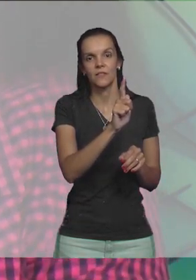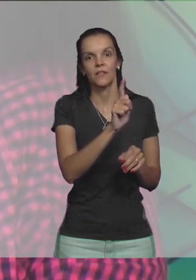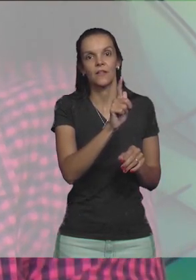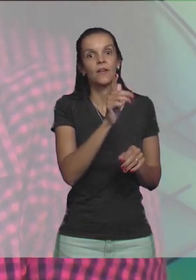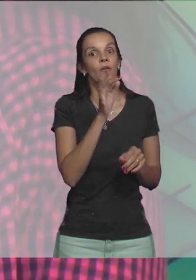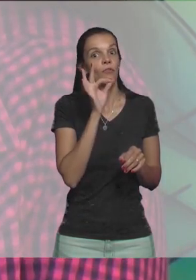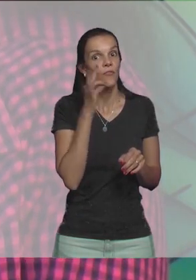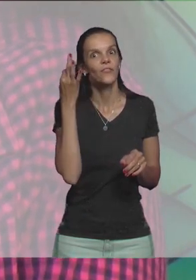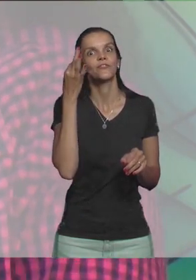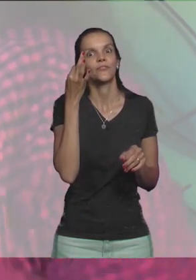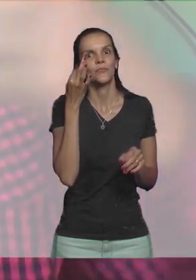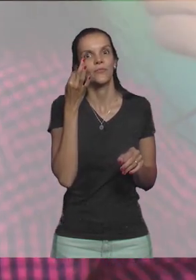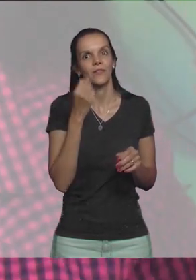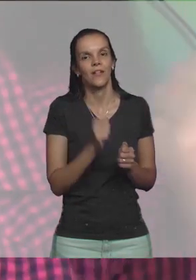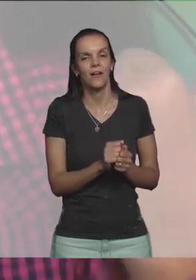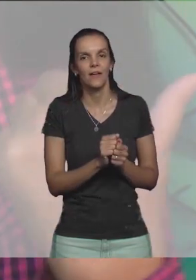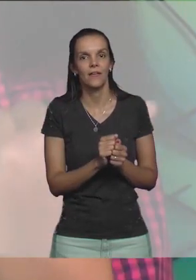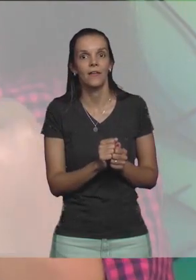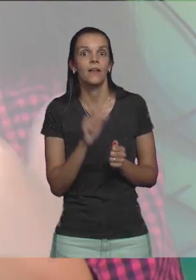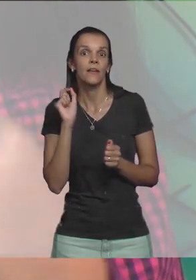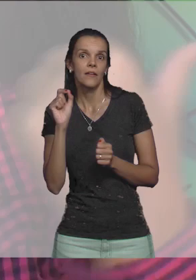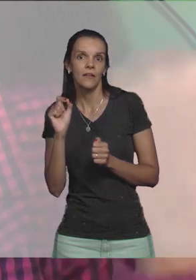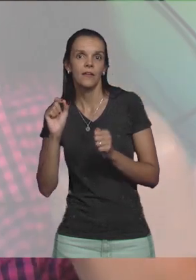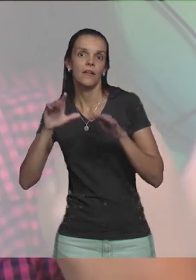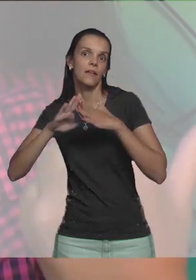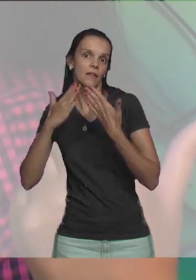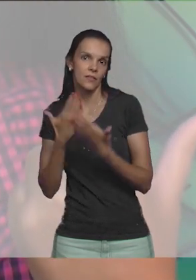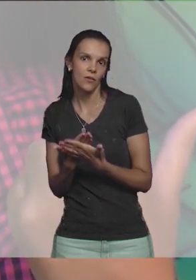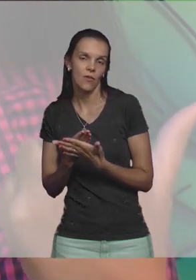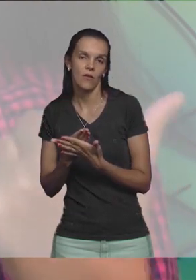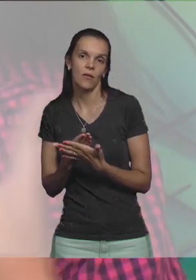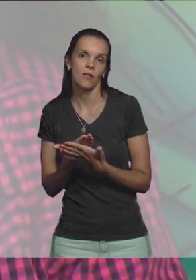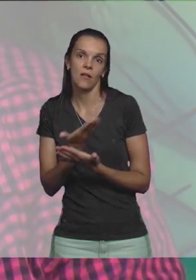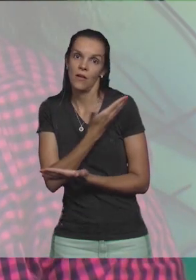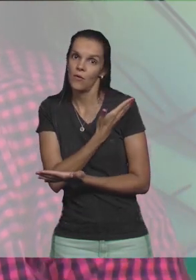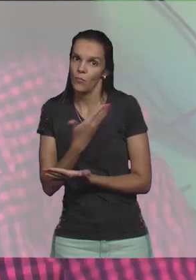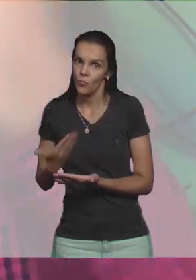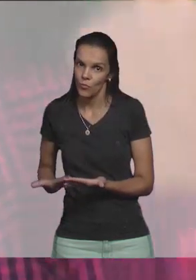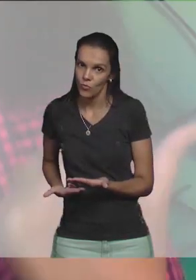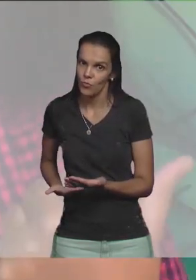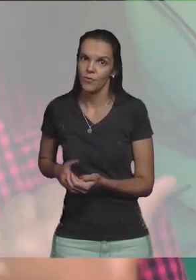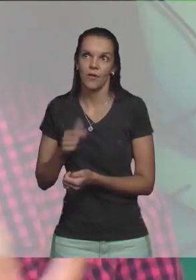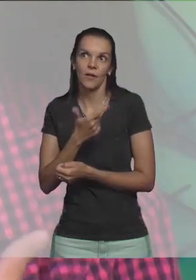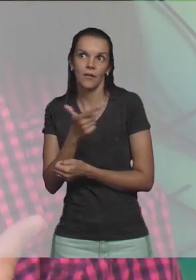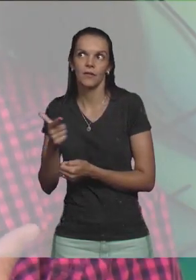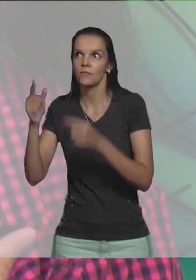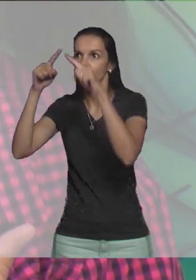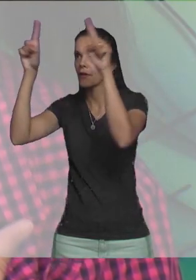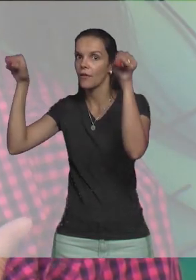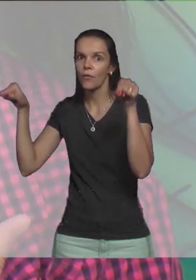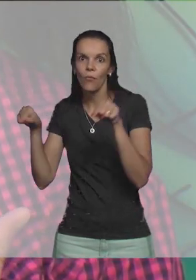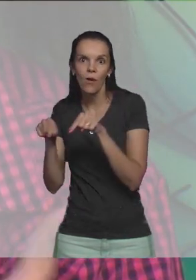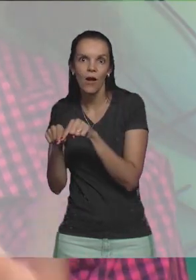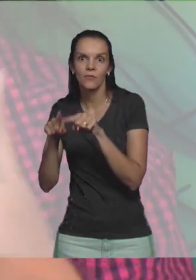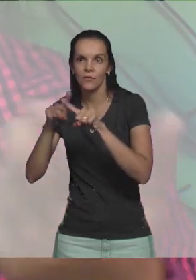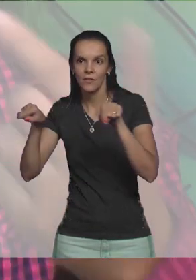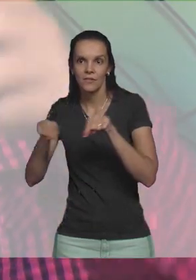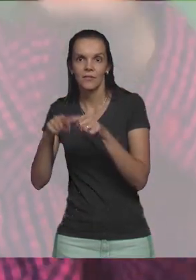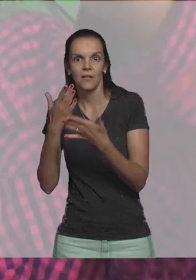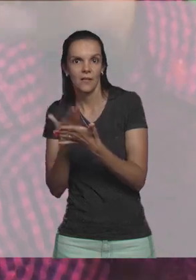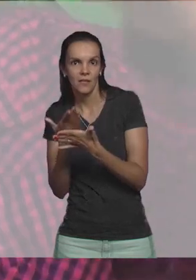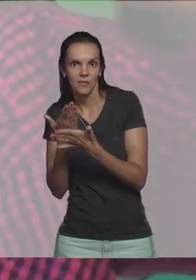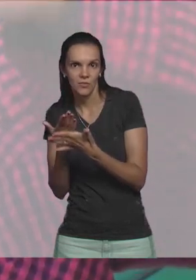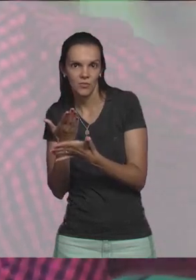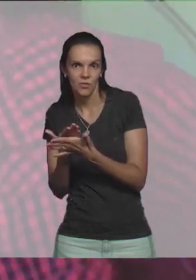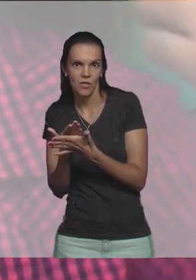quer realmente achar que aquela pessoa que saiu do colégio, aonde não tem quadro na sala de aula, e a professora